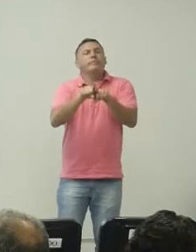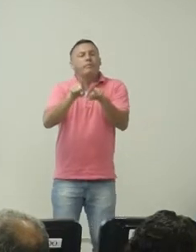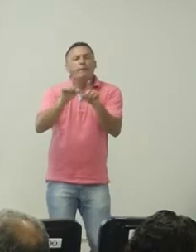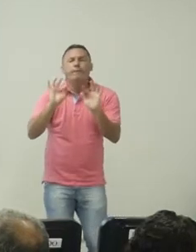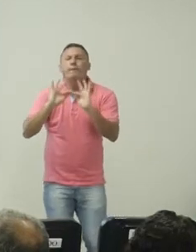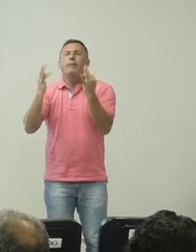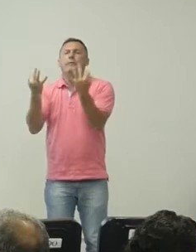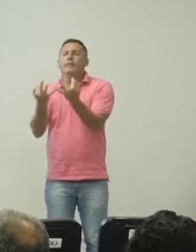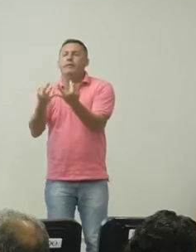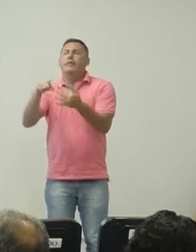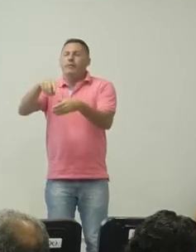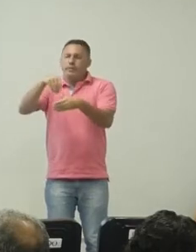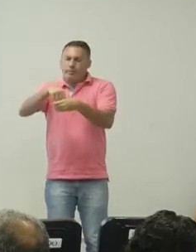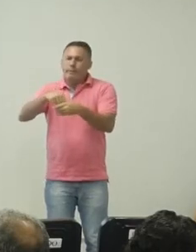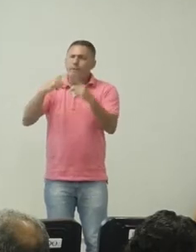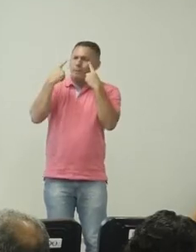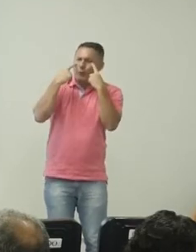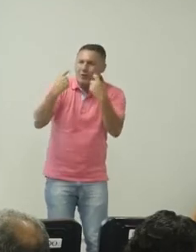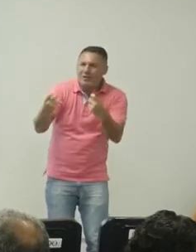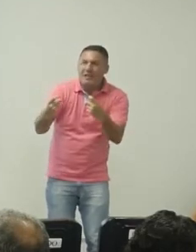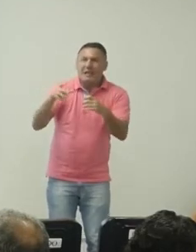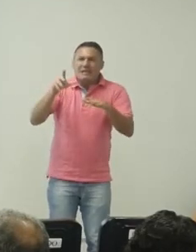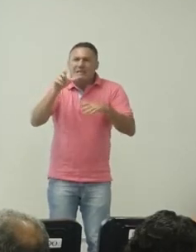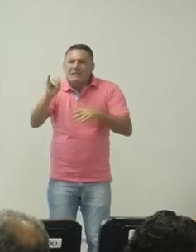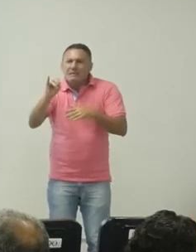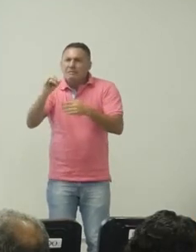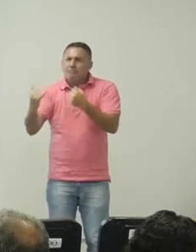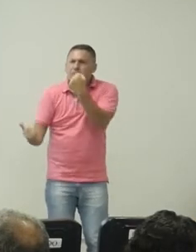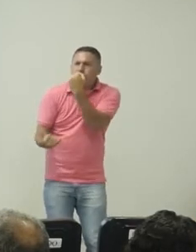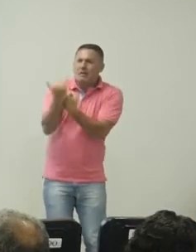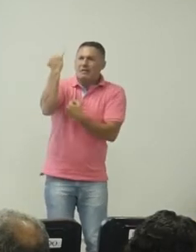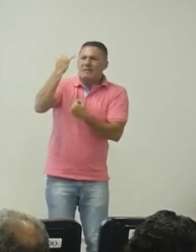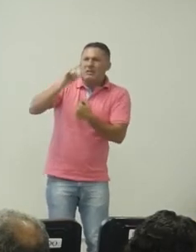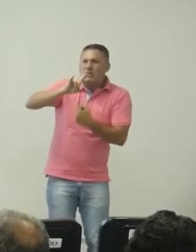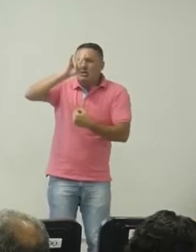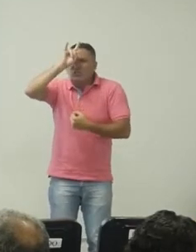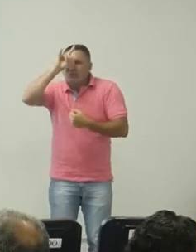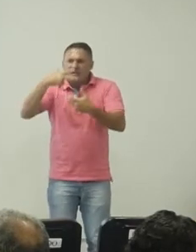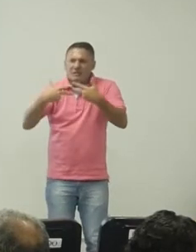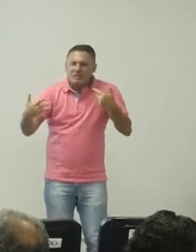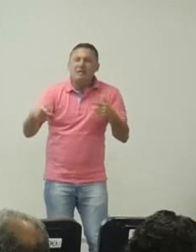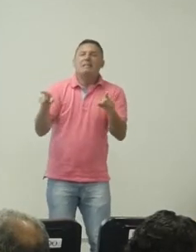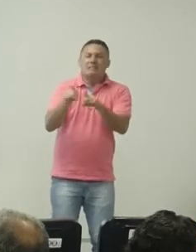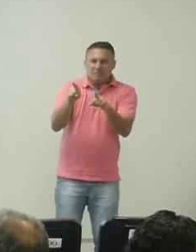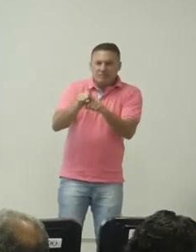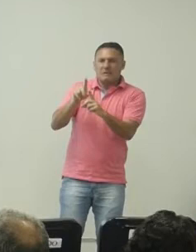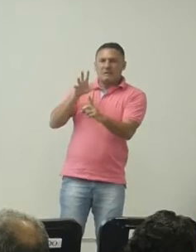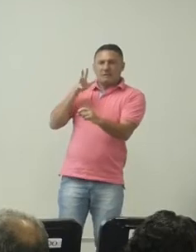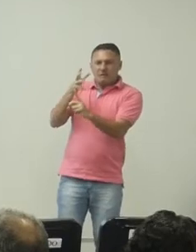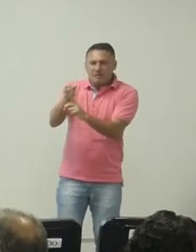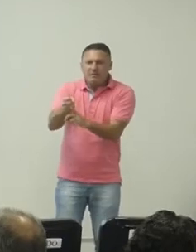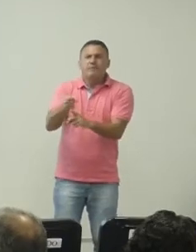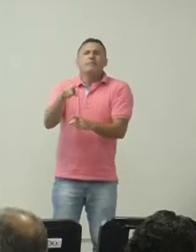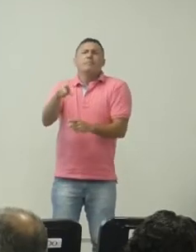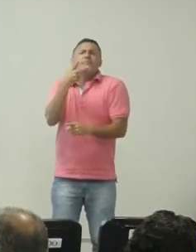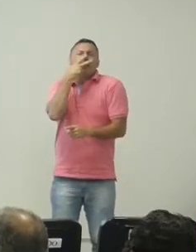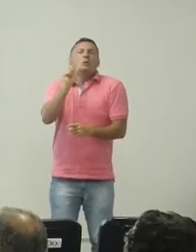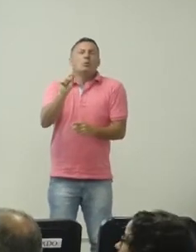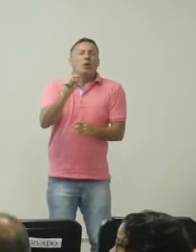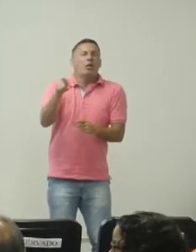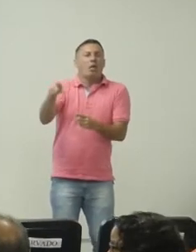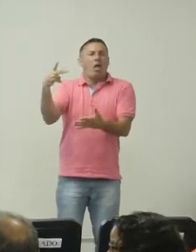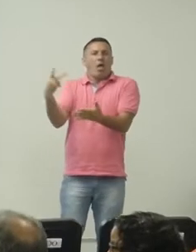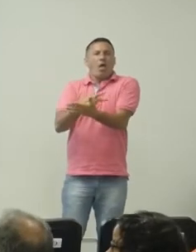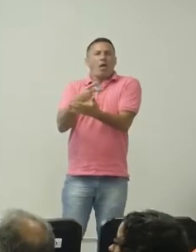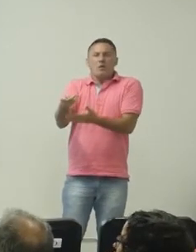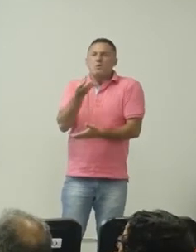relacionamento é rompido, ou quando existe uma traição, muitas são as justificativas para dizer que essa violência é legítima. Né?